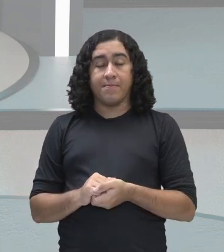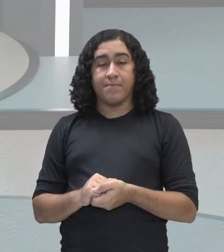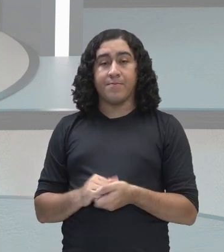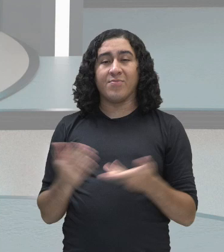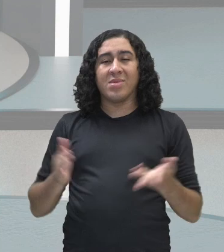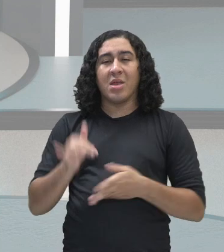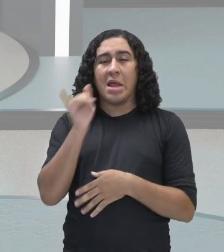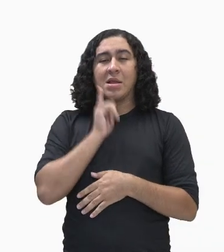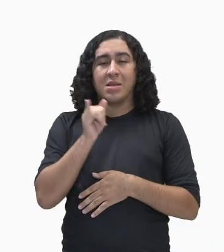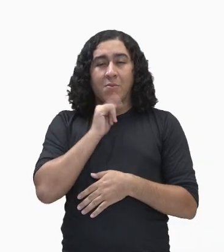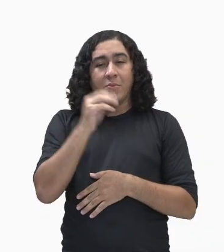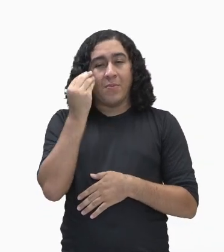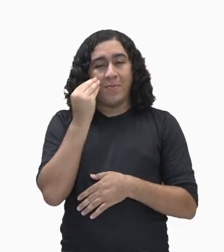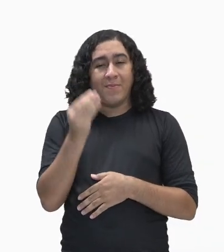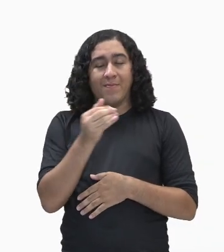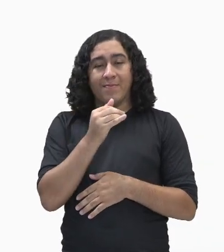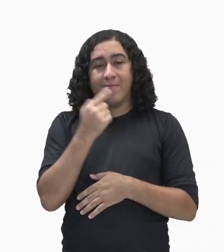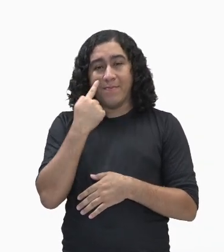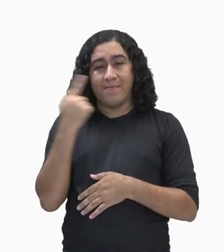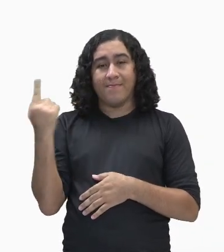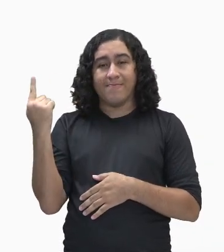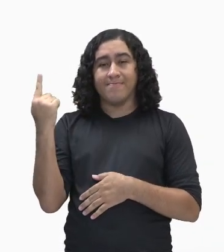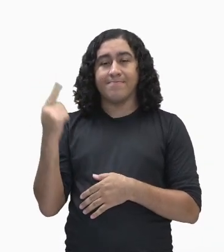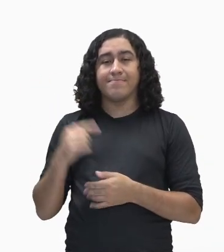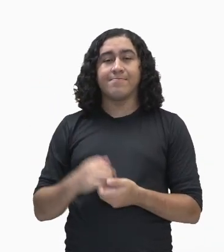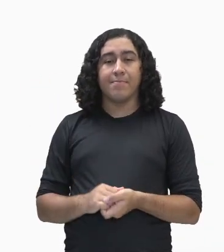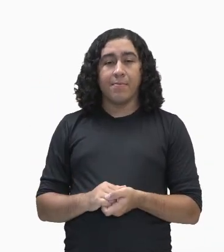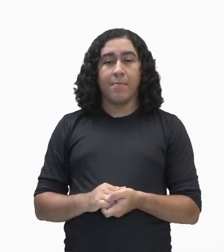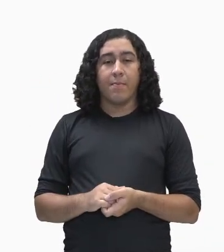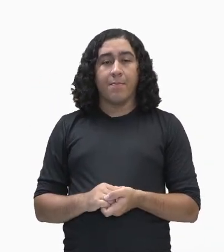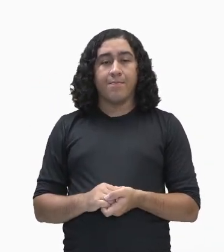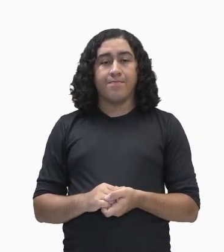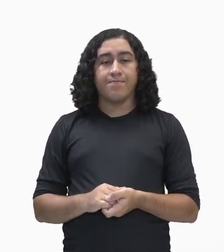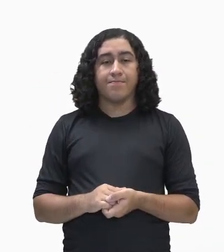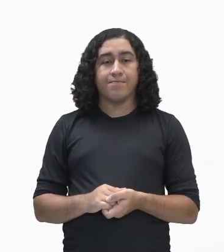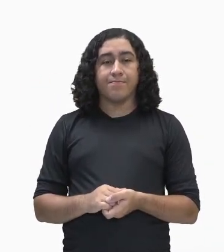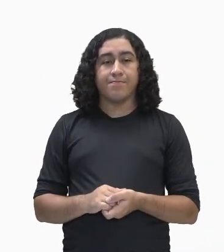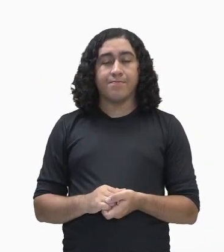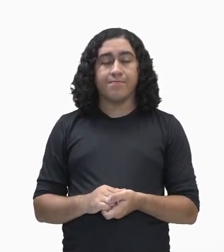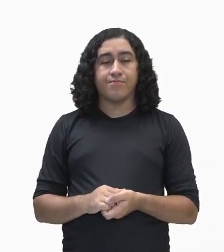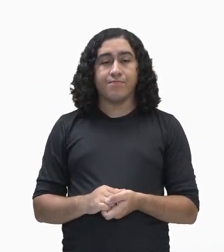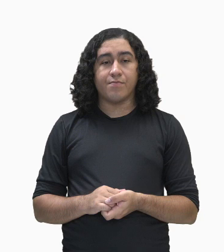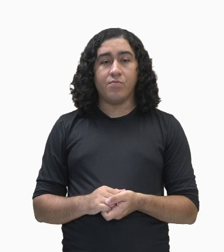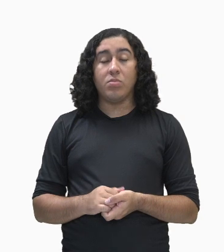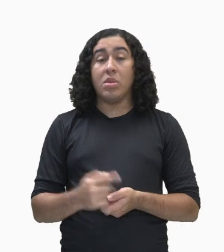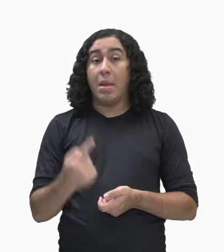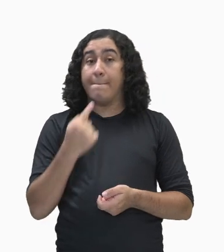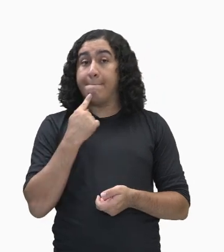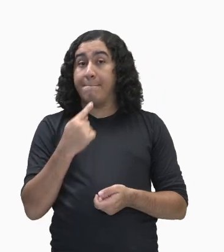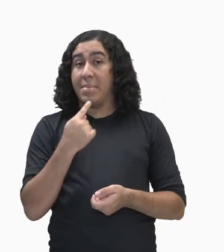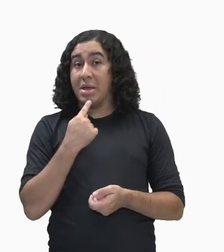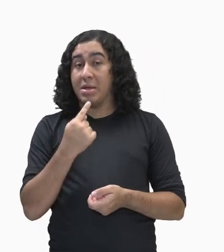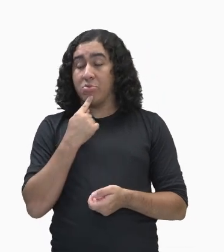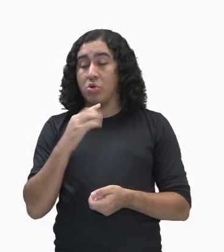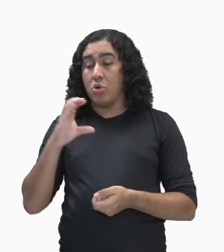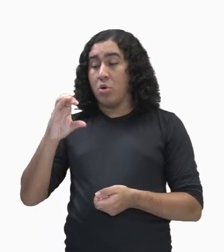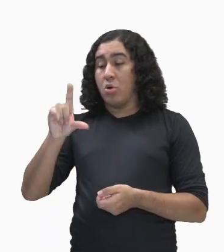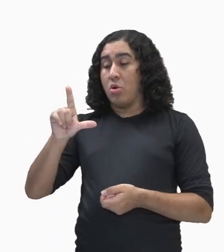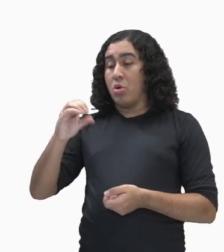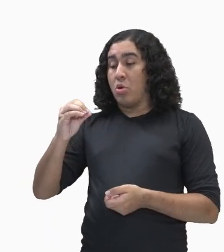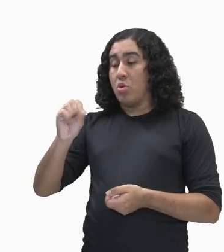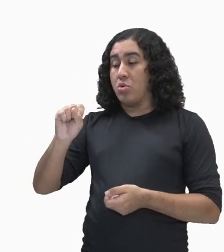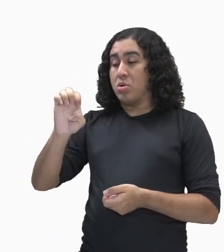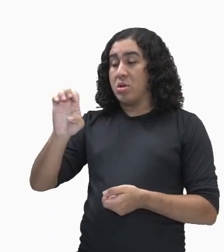alguns exemplos com vocês, vamos lá? Então, close in distance, perto, né? A palavrinha close é perto,